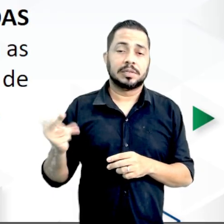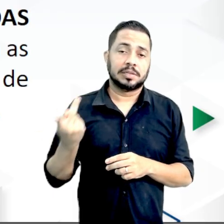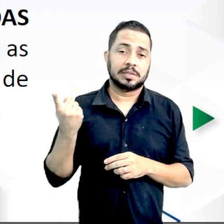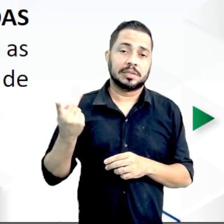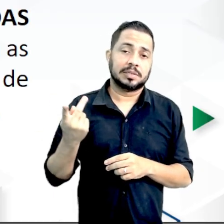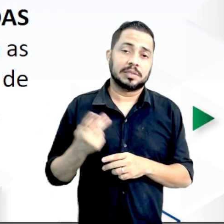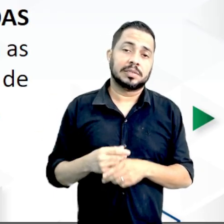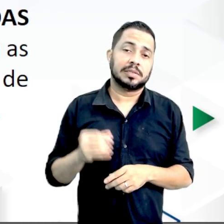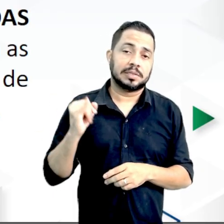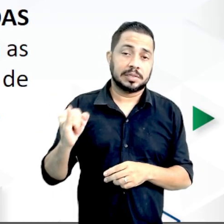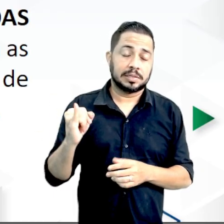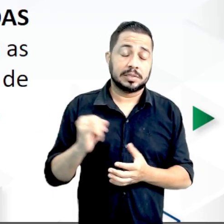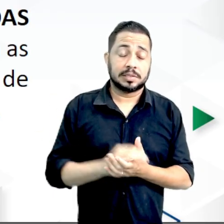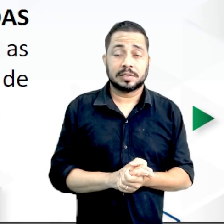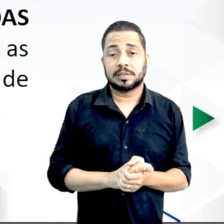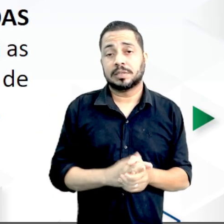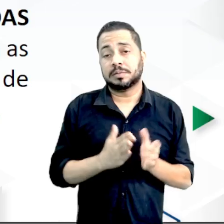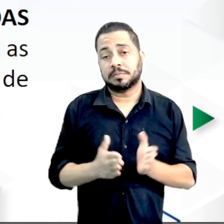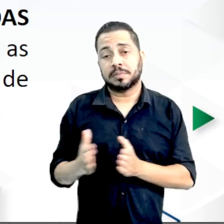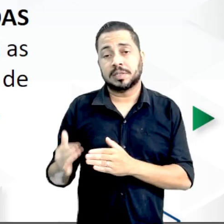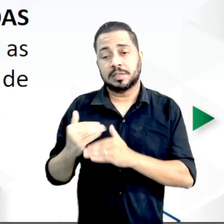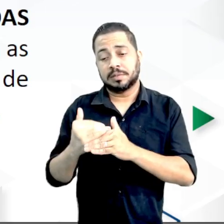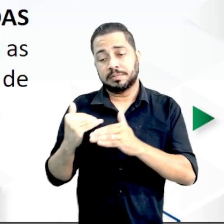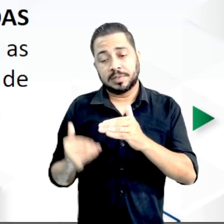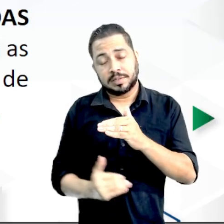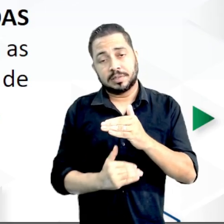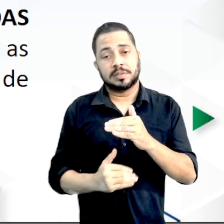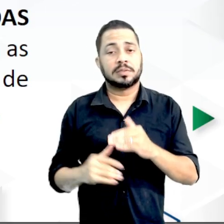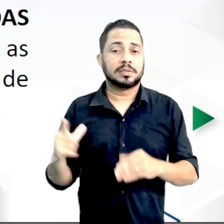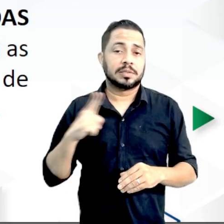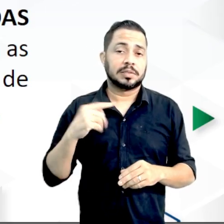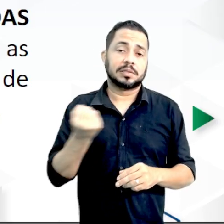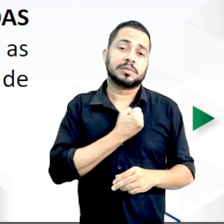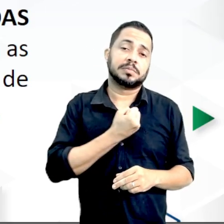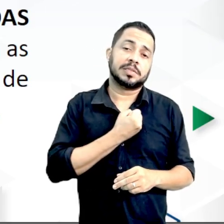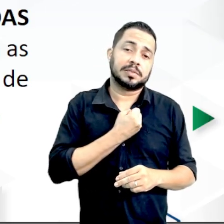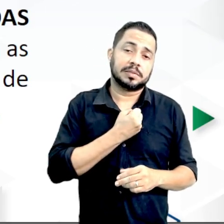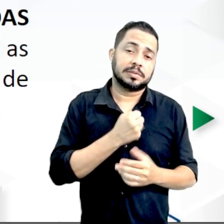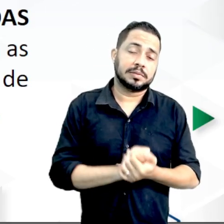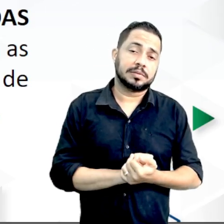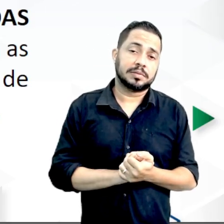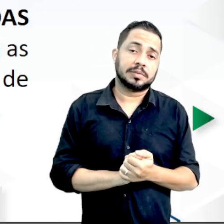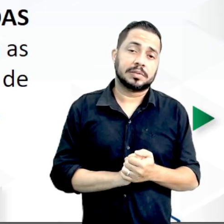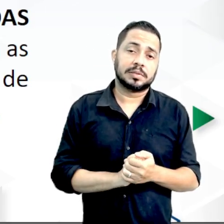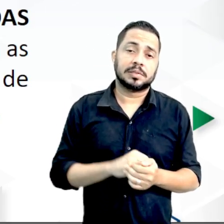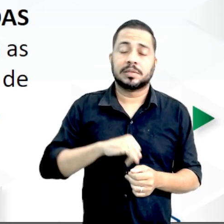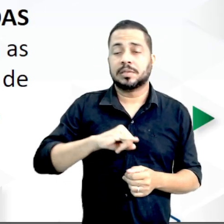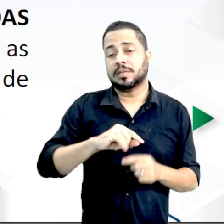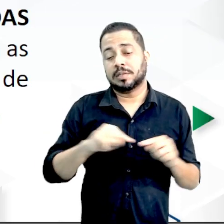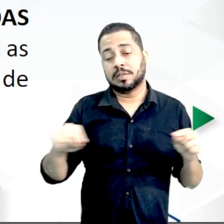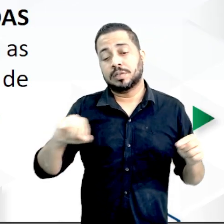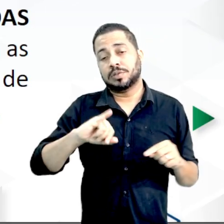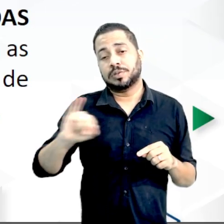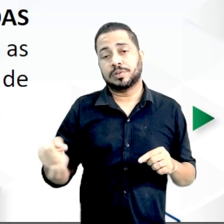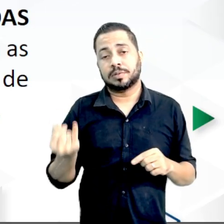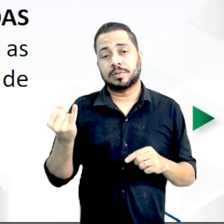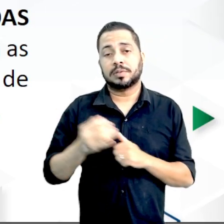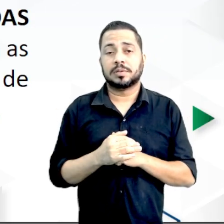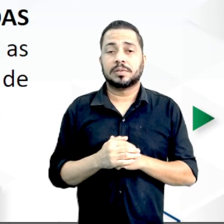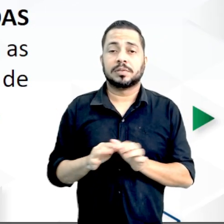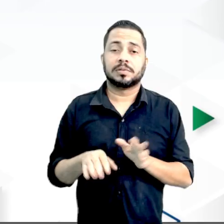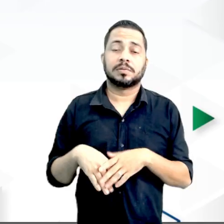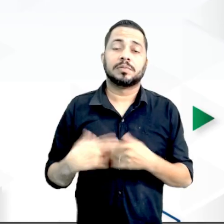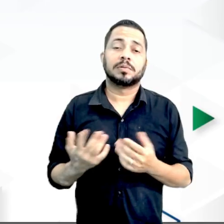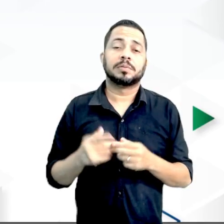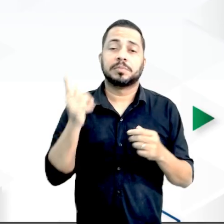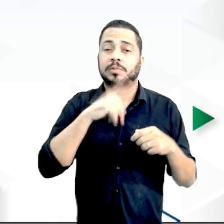na letra I, tá? E na parte de baixo nós temos a numeração aí, na linha J aí, tá? Então quais seriam